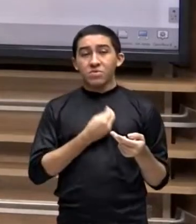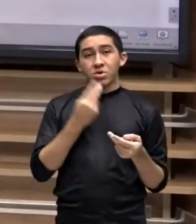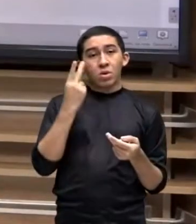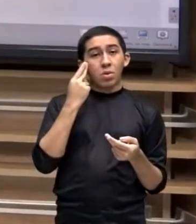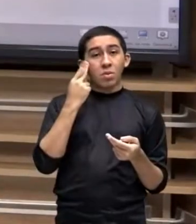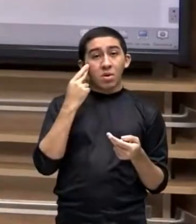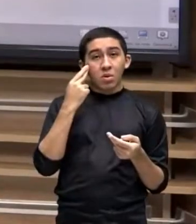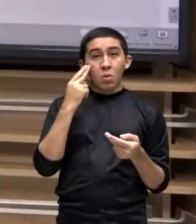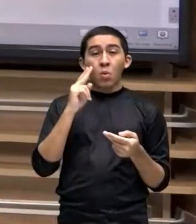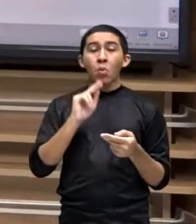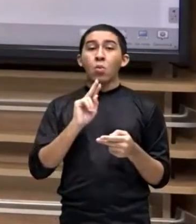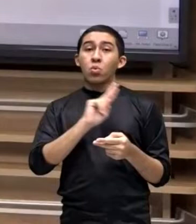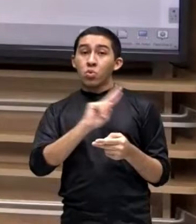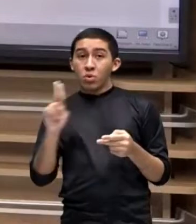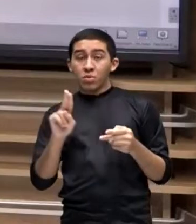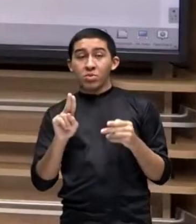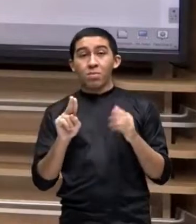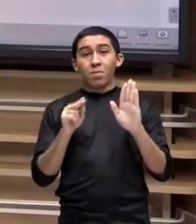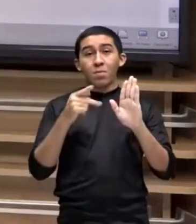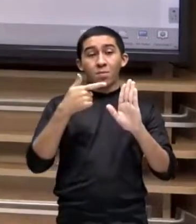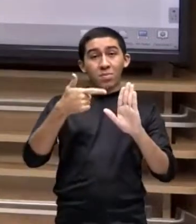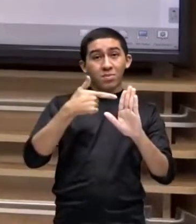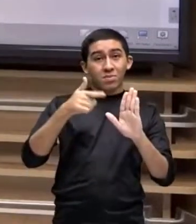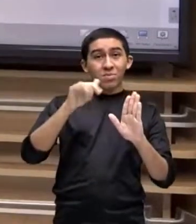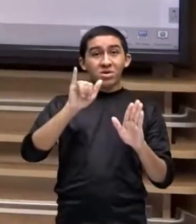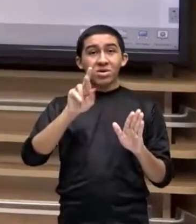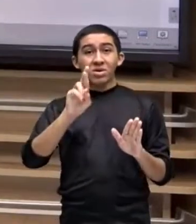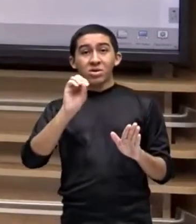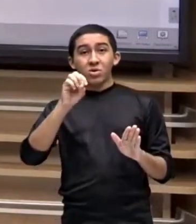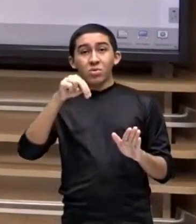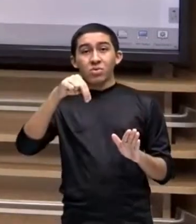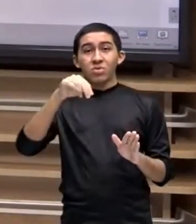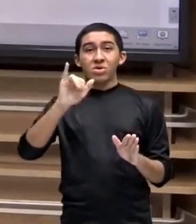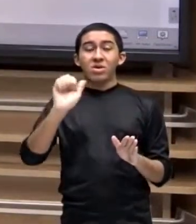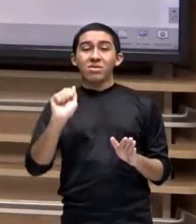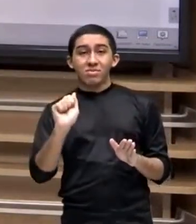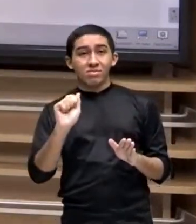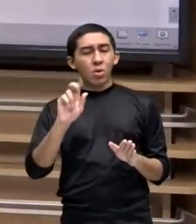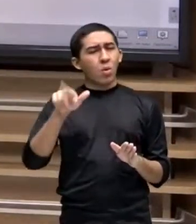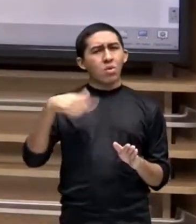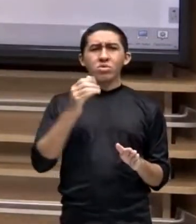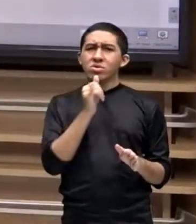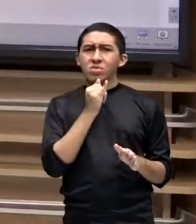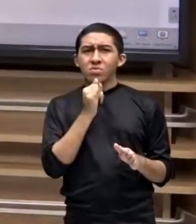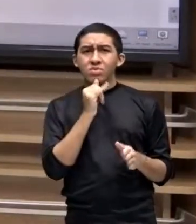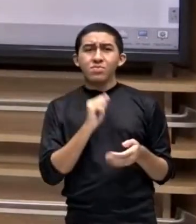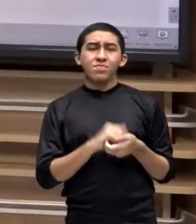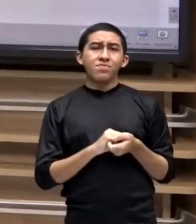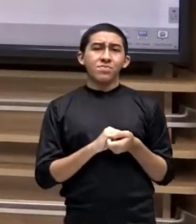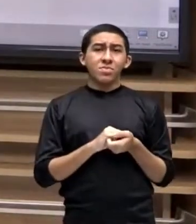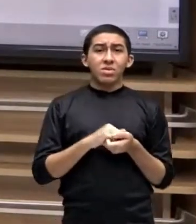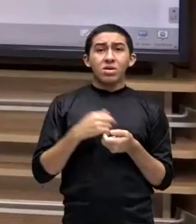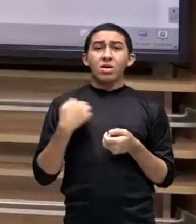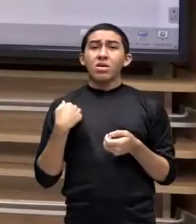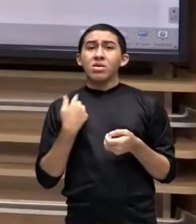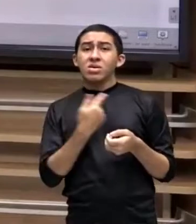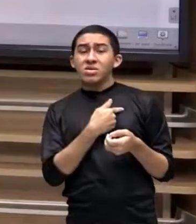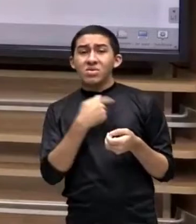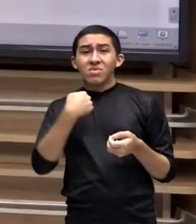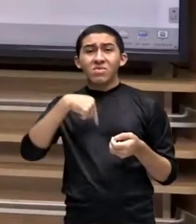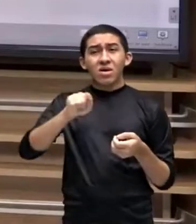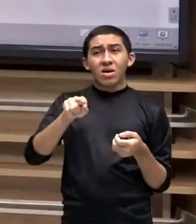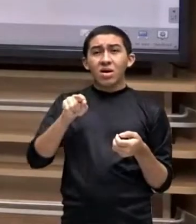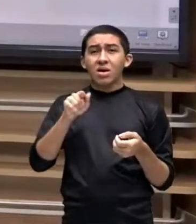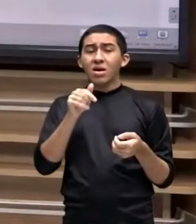de ironia, tá bom, gente? Querem um exemplo prático do nosso dia a dia? Olhem só. Quando a gente faz ali um mal